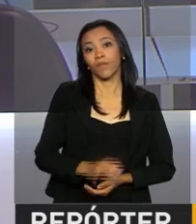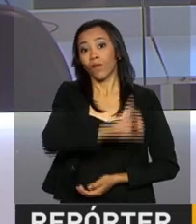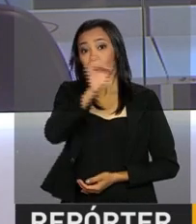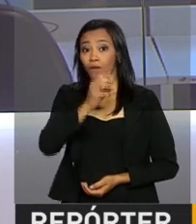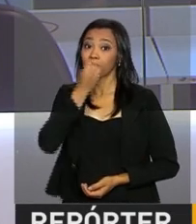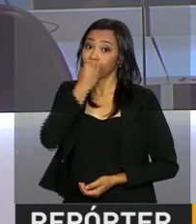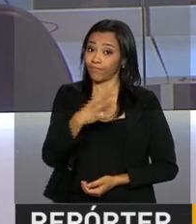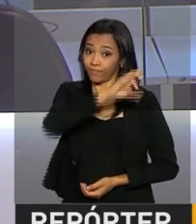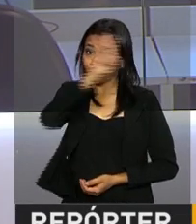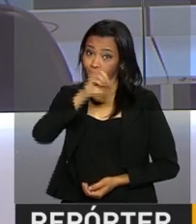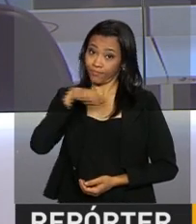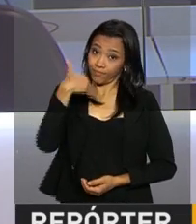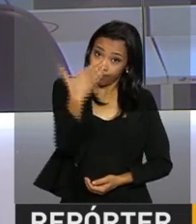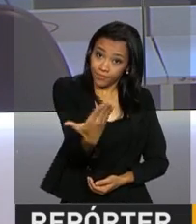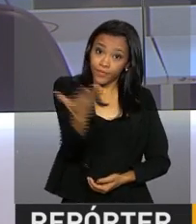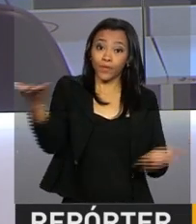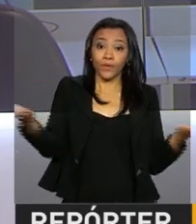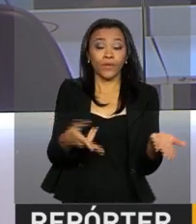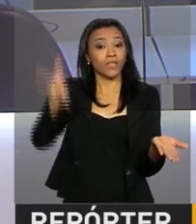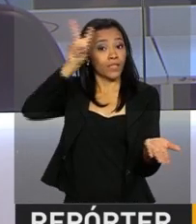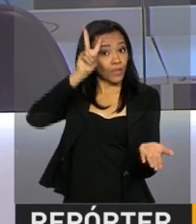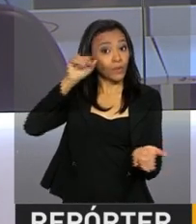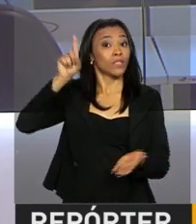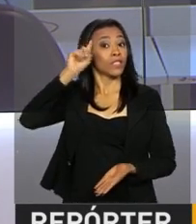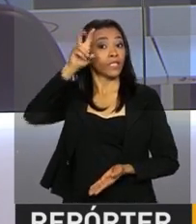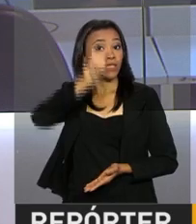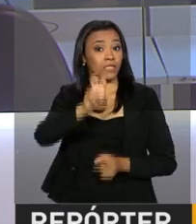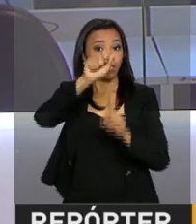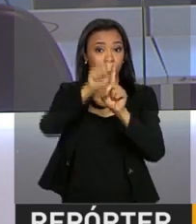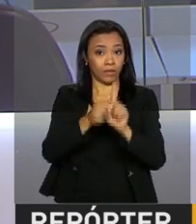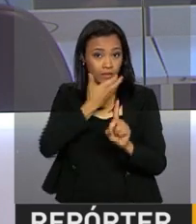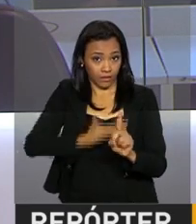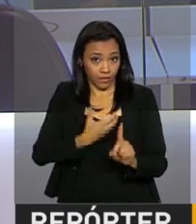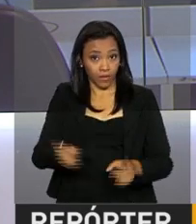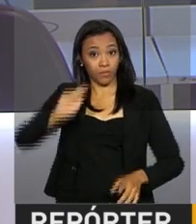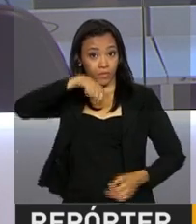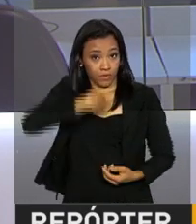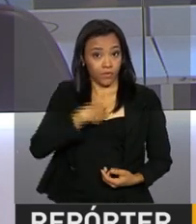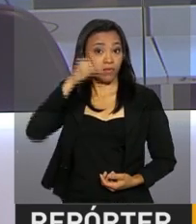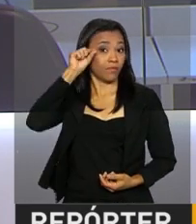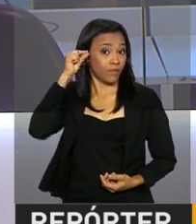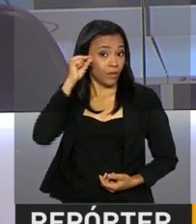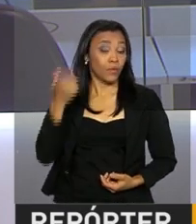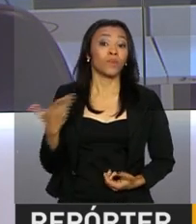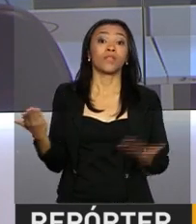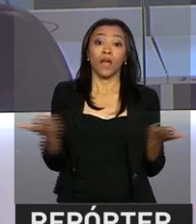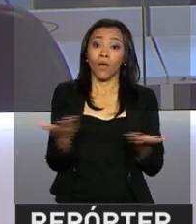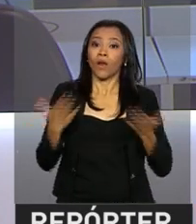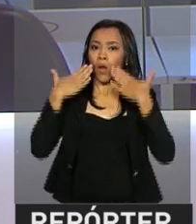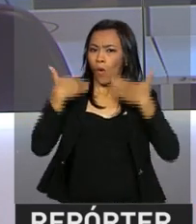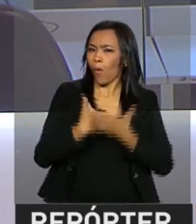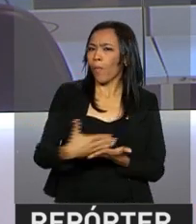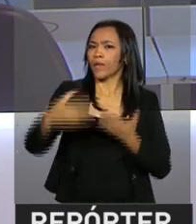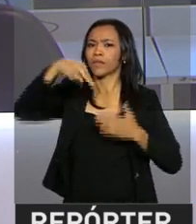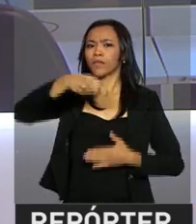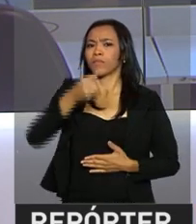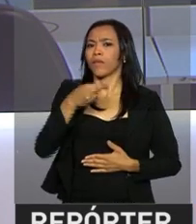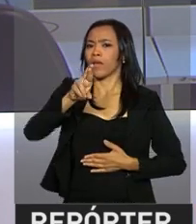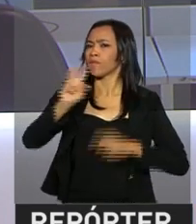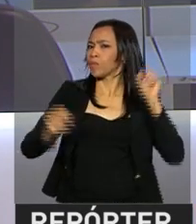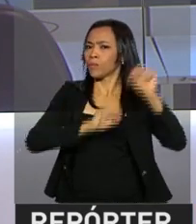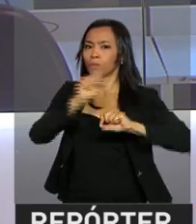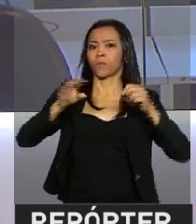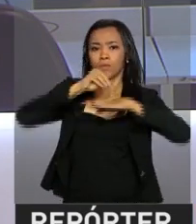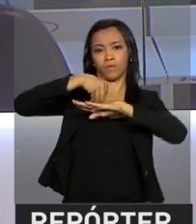Olá, bom dia para você. Hoje é segunda-feira, 5 de dezembro. Eu sou Renata Corsini e o repórter NBR começa agora com